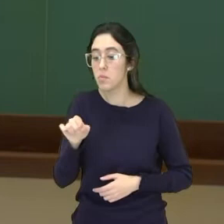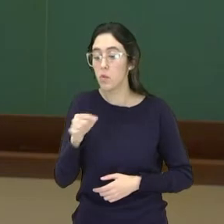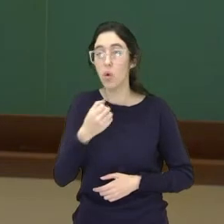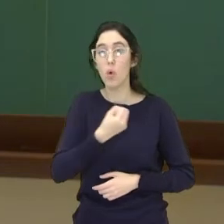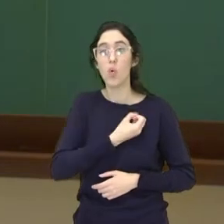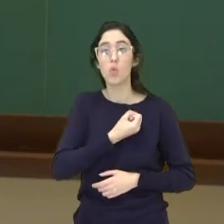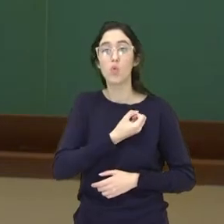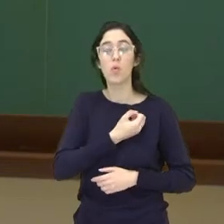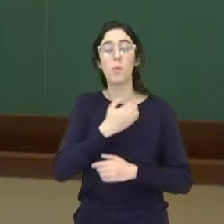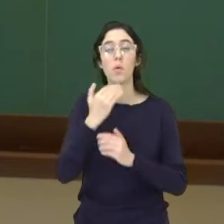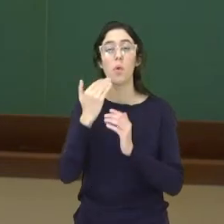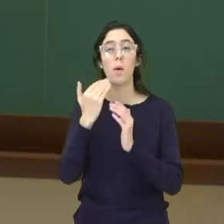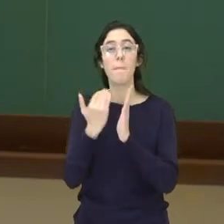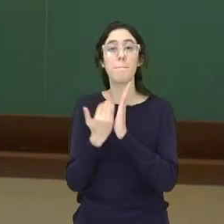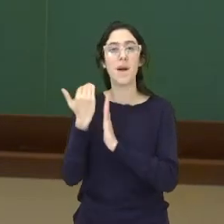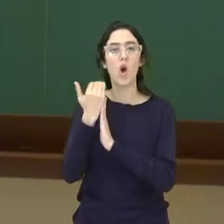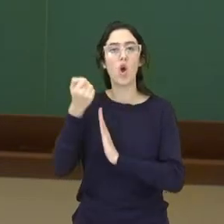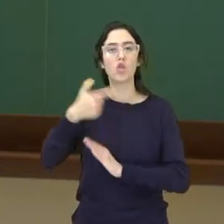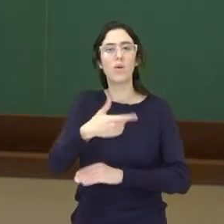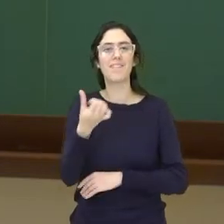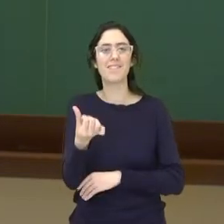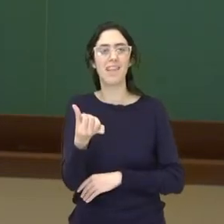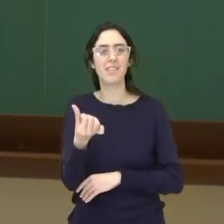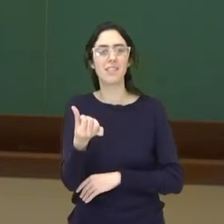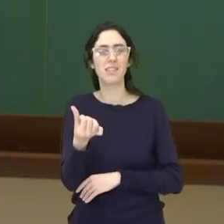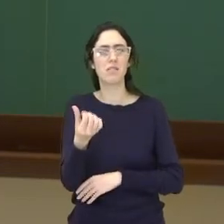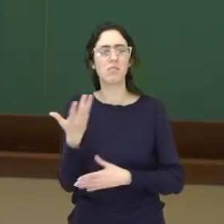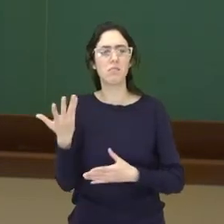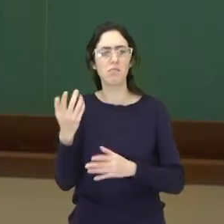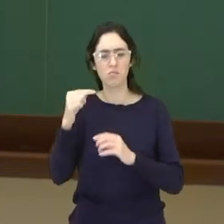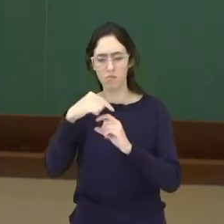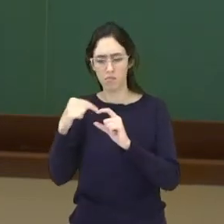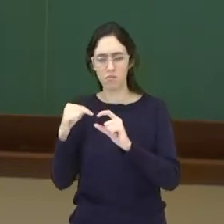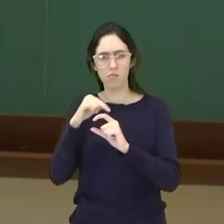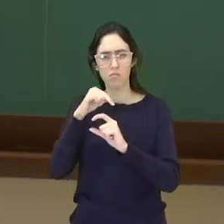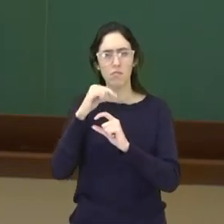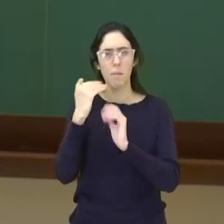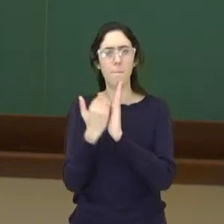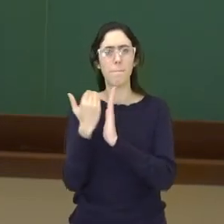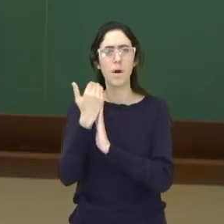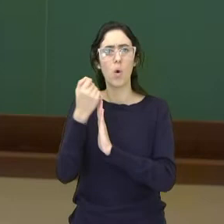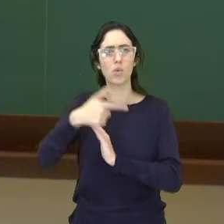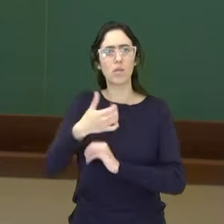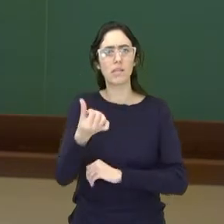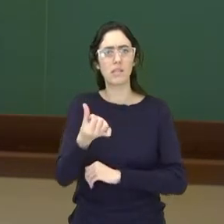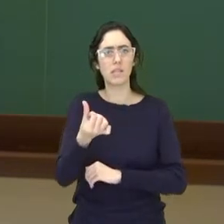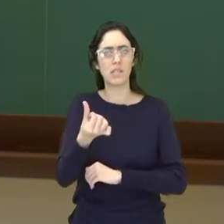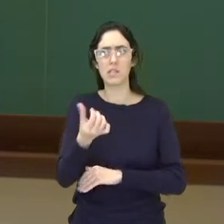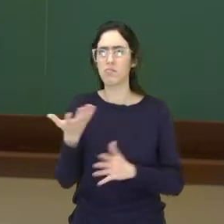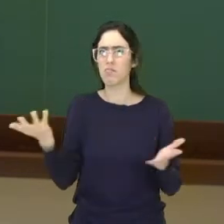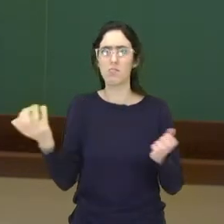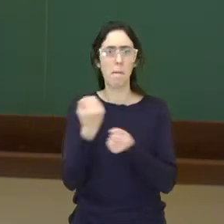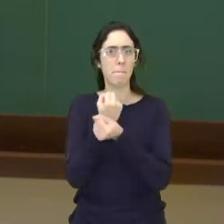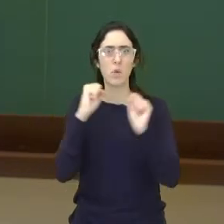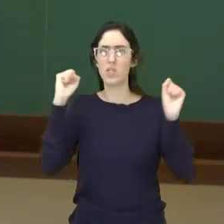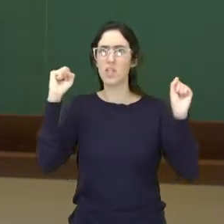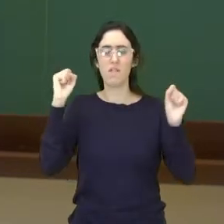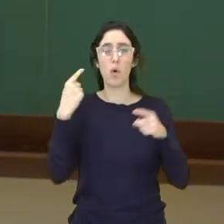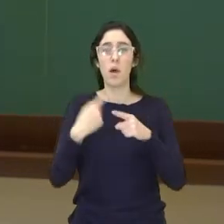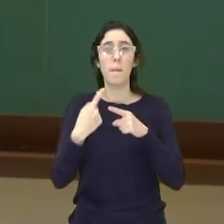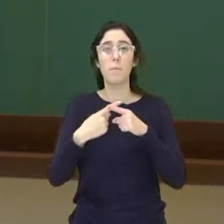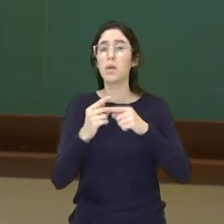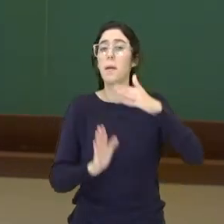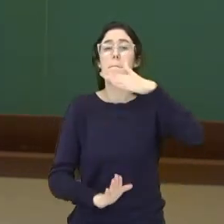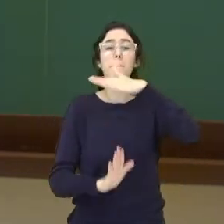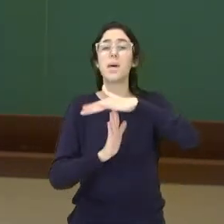maior do que 6. Então, qual que é a chance de ser um resultado maior do que 6? Claro que é impossível. Por quê? Porque o maior